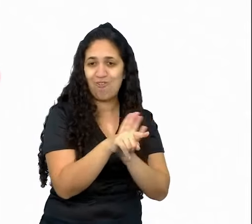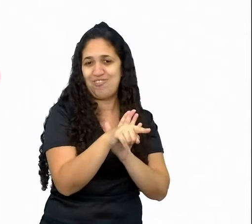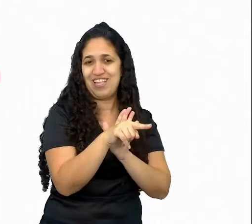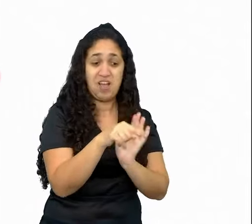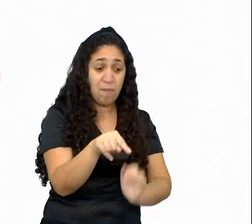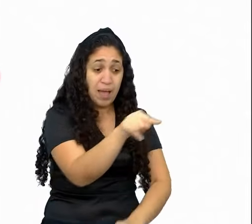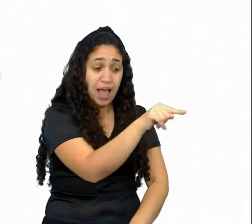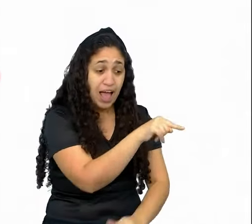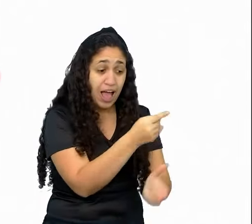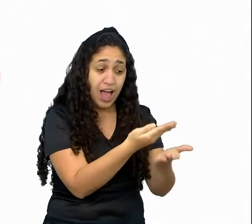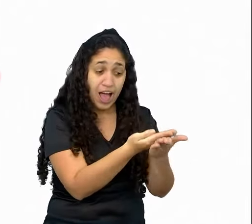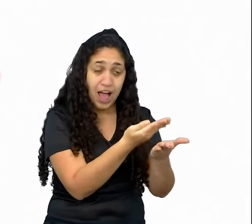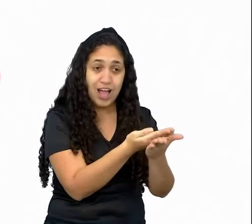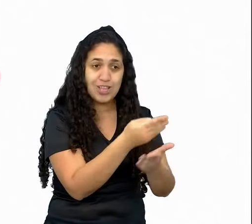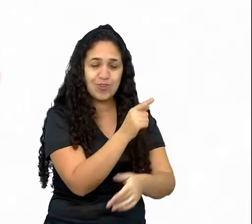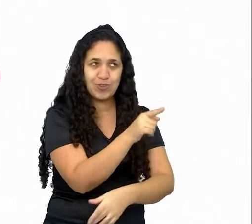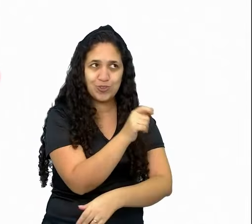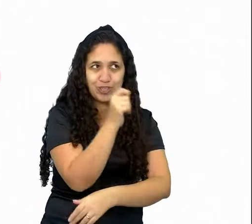meu estudante ele